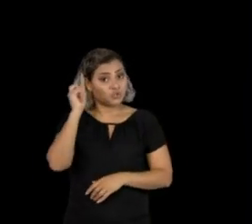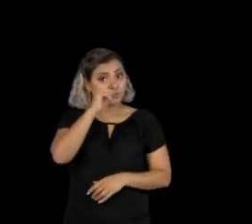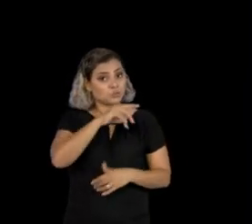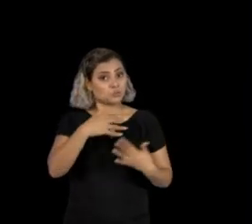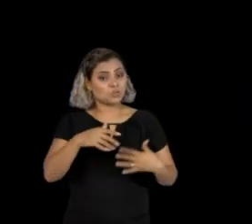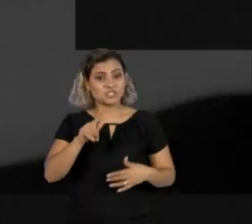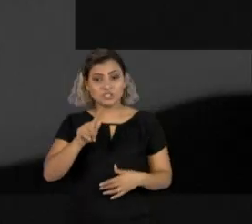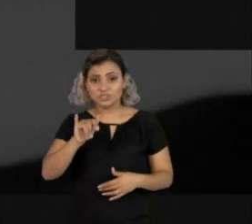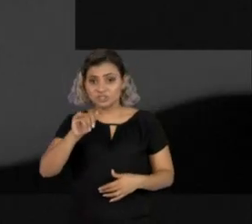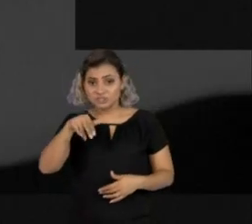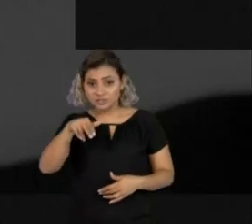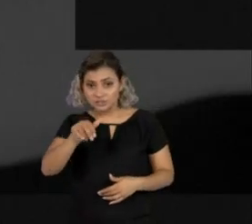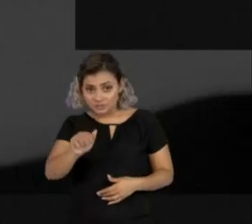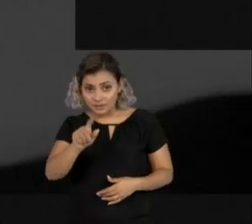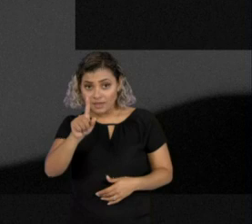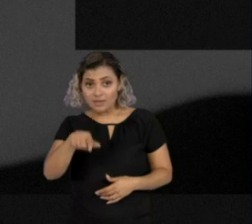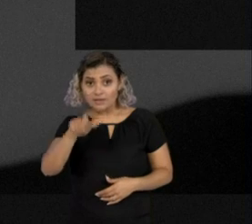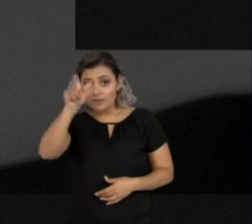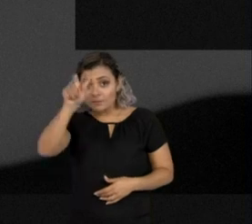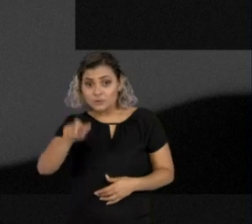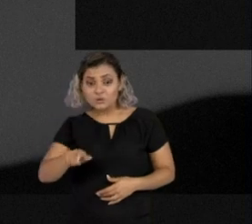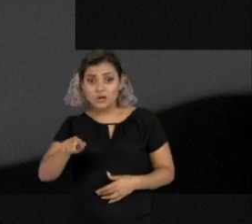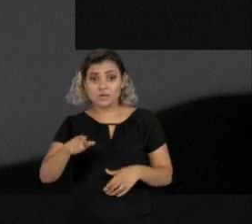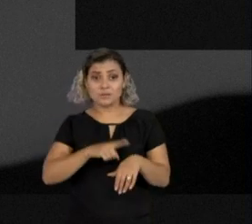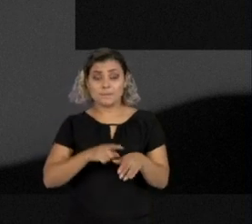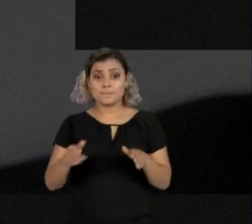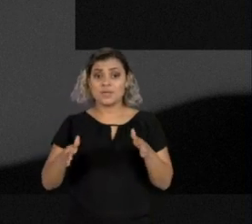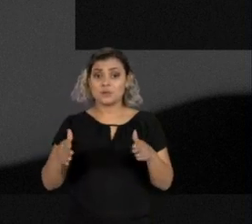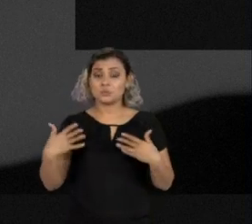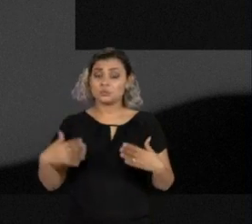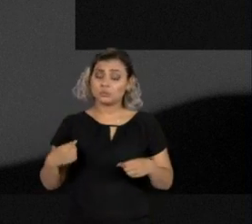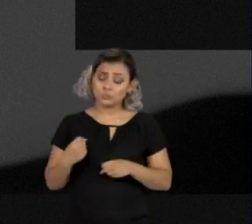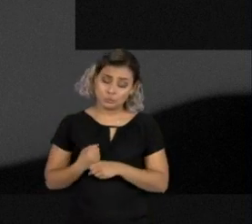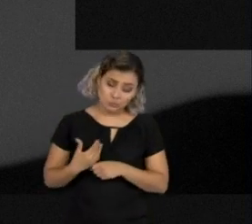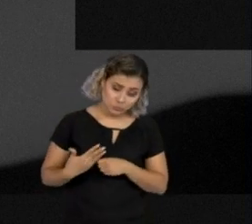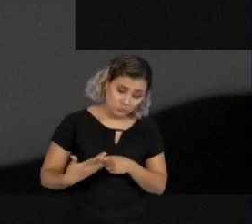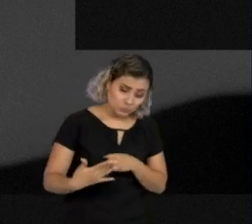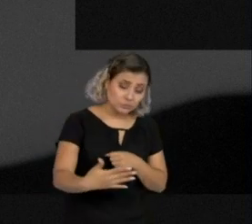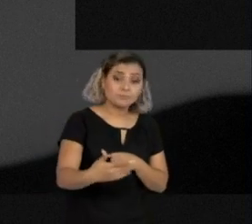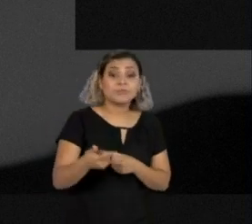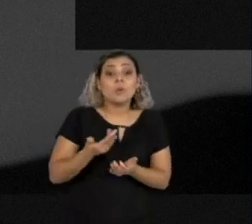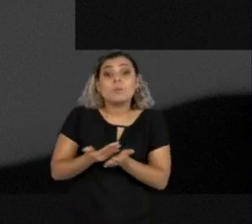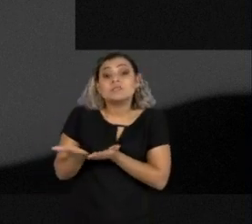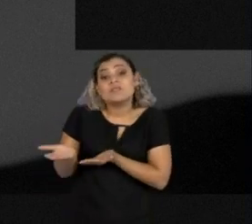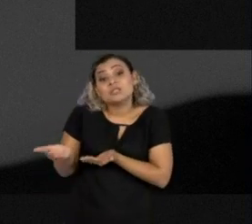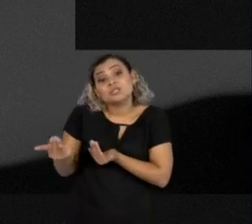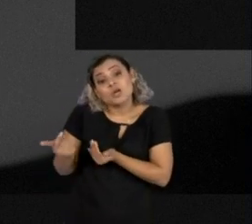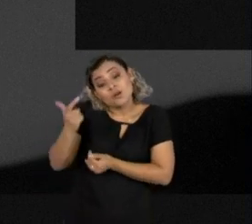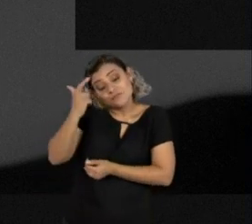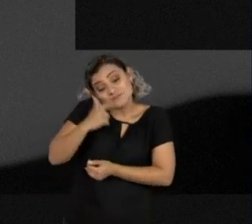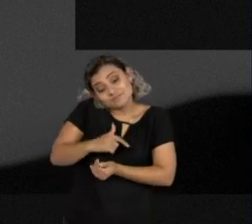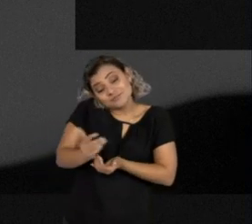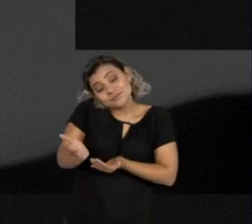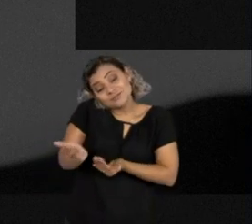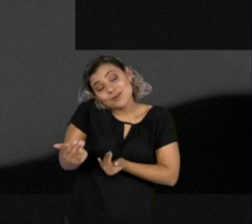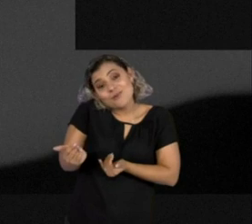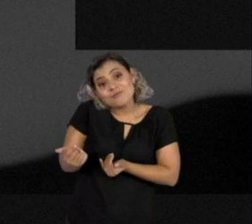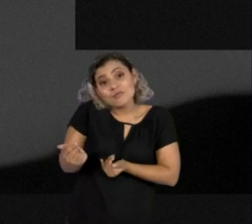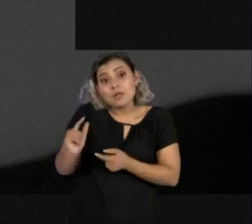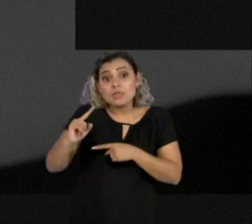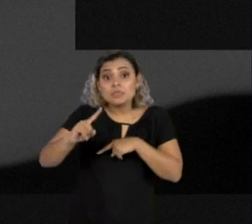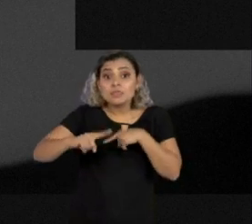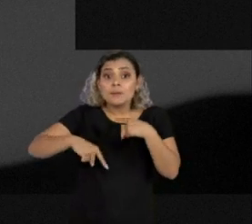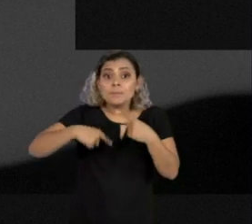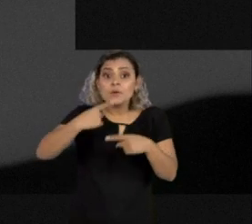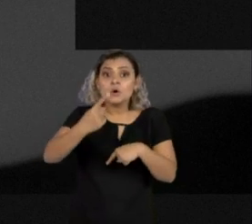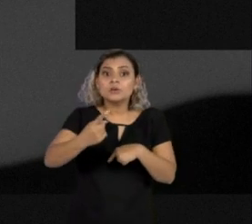era um personagem que passava por um período de tempo longo. Ela começava muito jovem, como jovem você era na época,